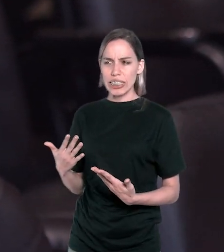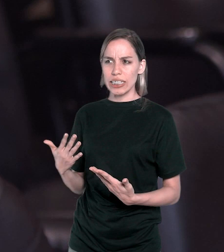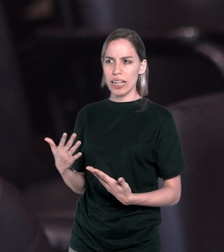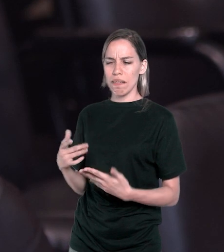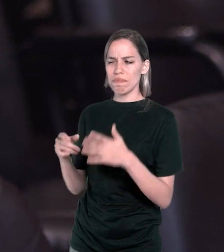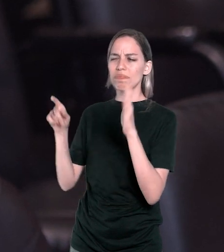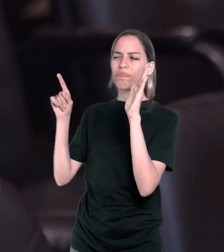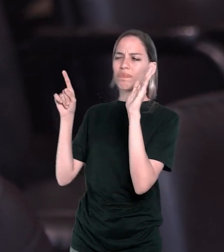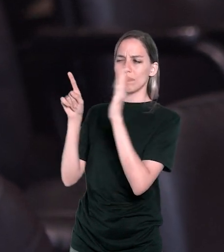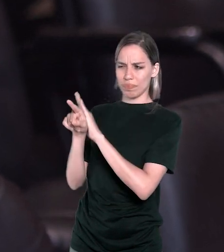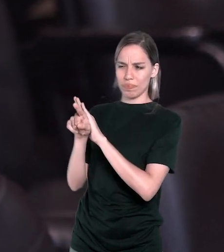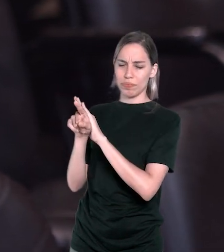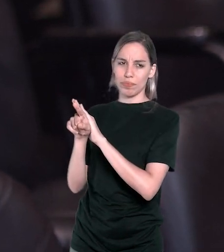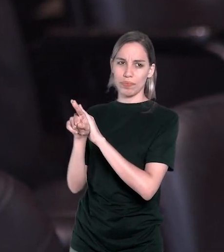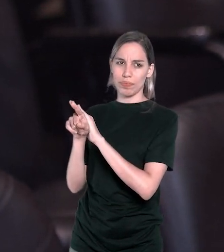Marta,